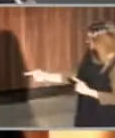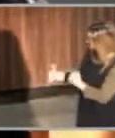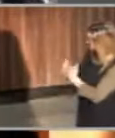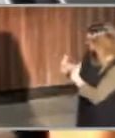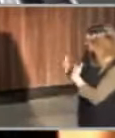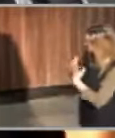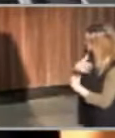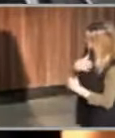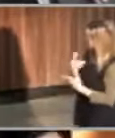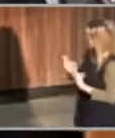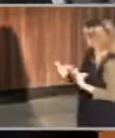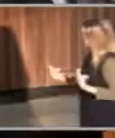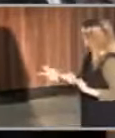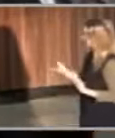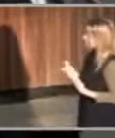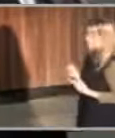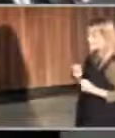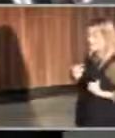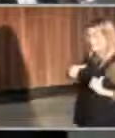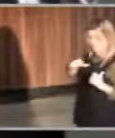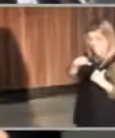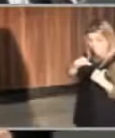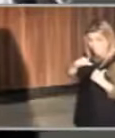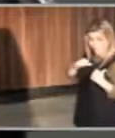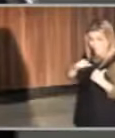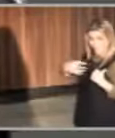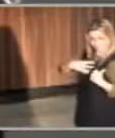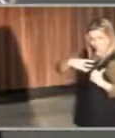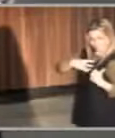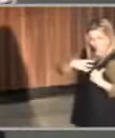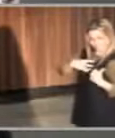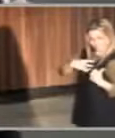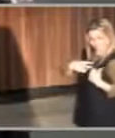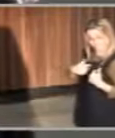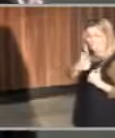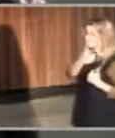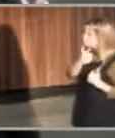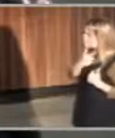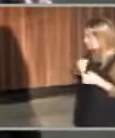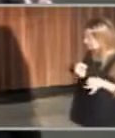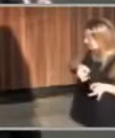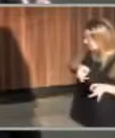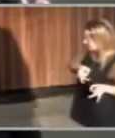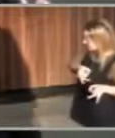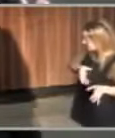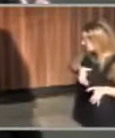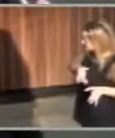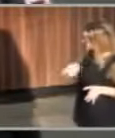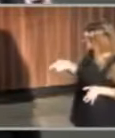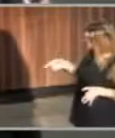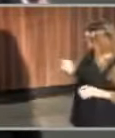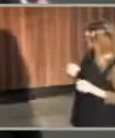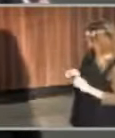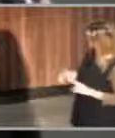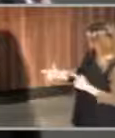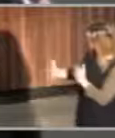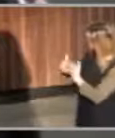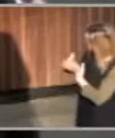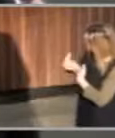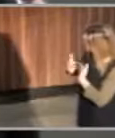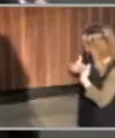eu já falei isso aqui para vocês mas para mim é muito valioso quando o Michel começou